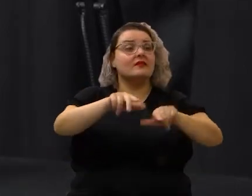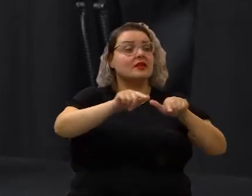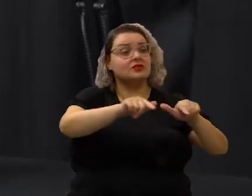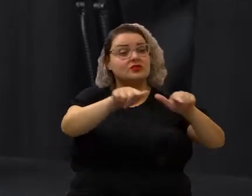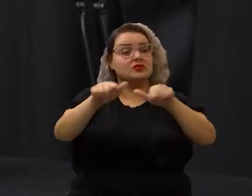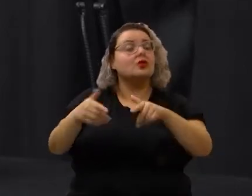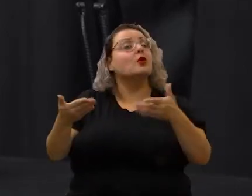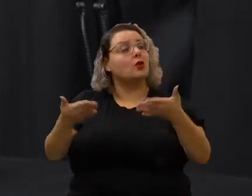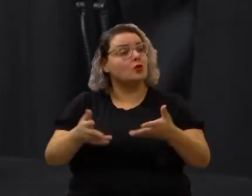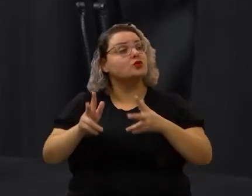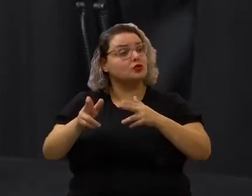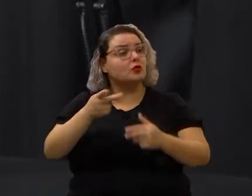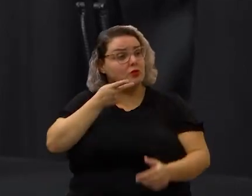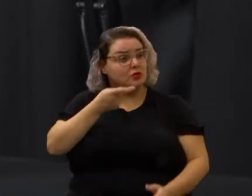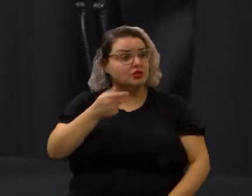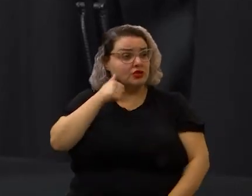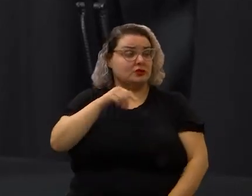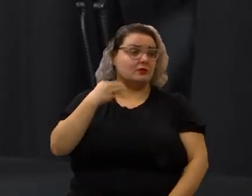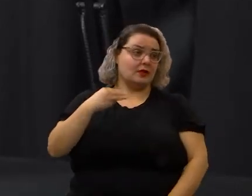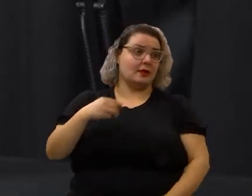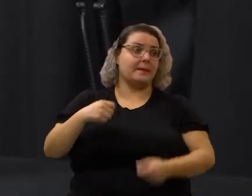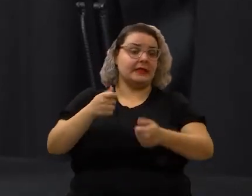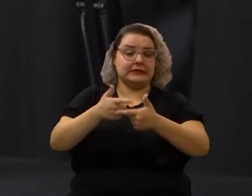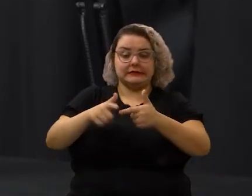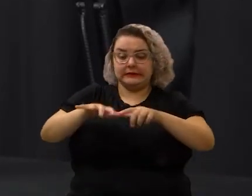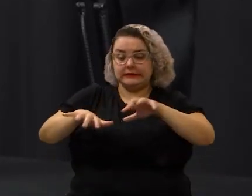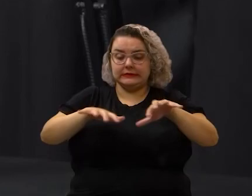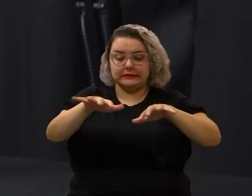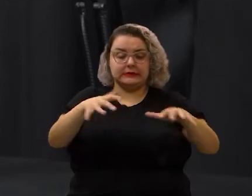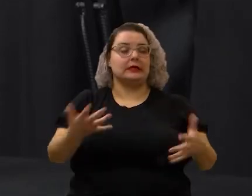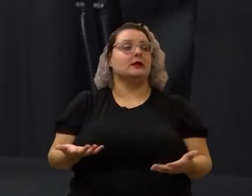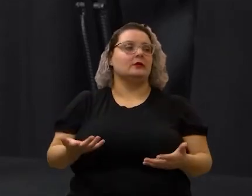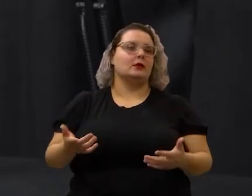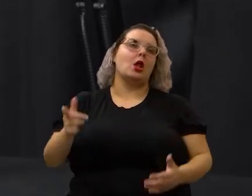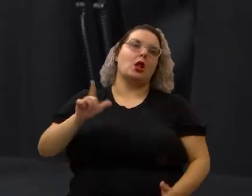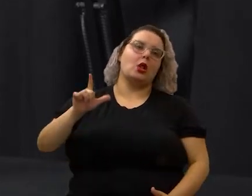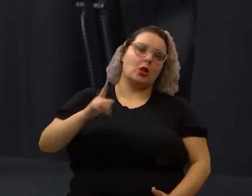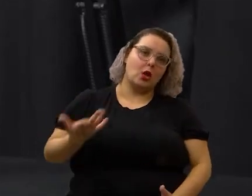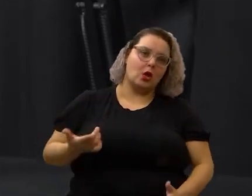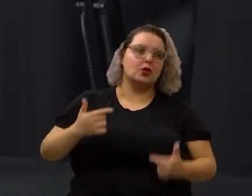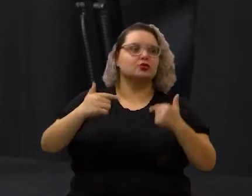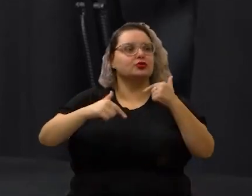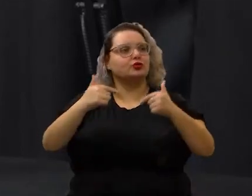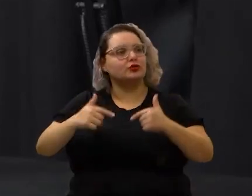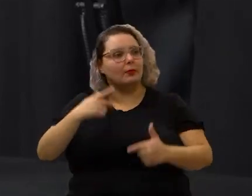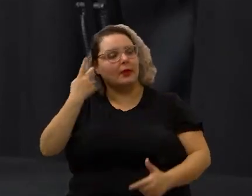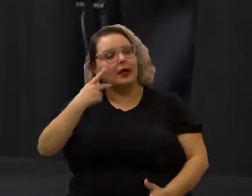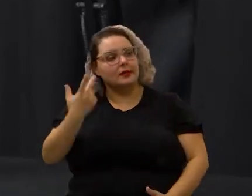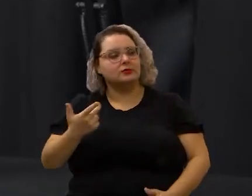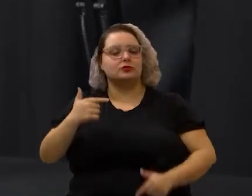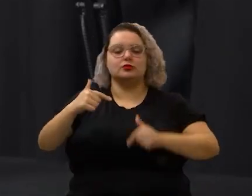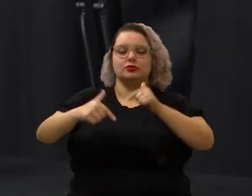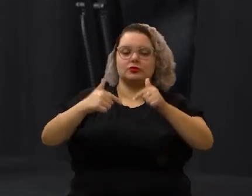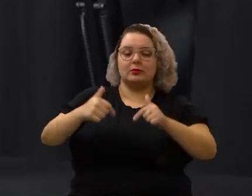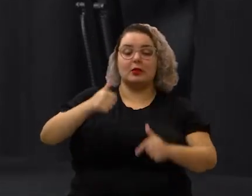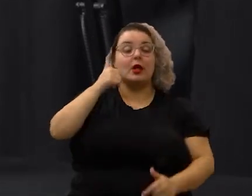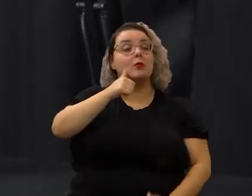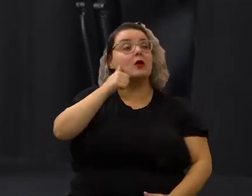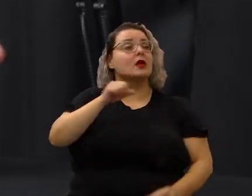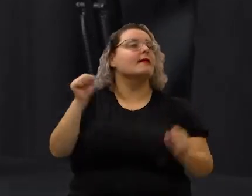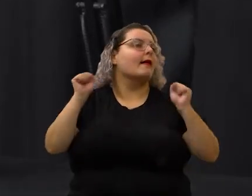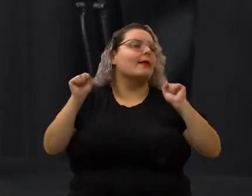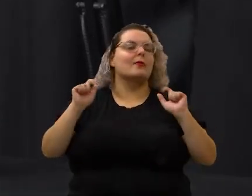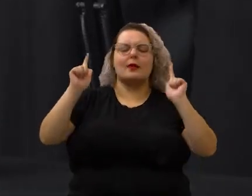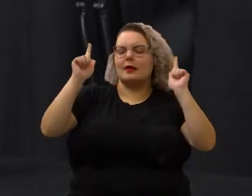tantos lugares e que hoje, como você disse, Mariana, tem que se dividir entre claro, o trabalho parlamentar, entre